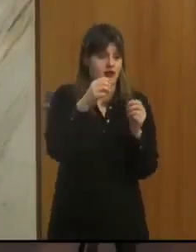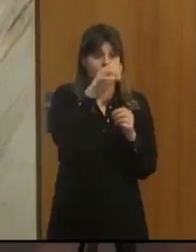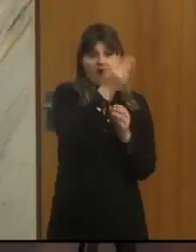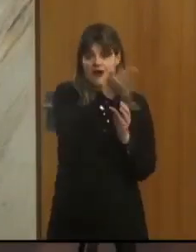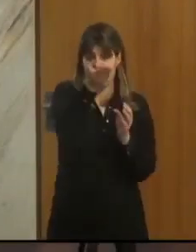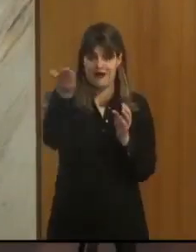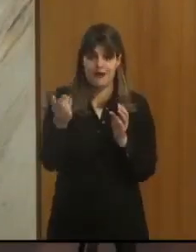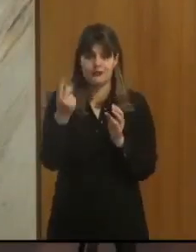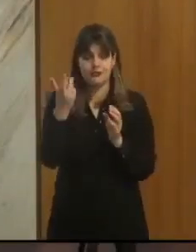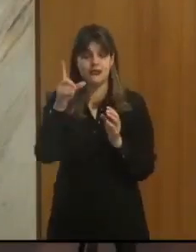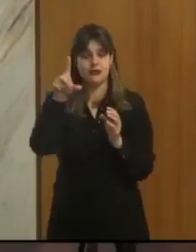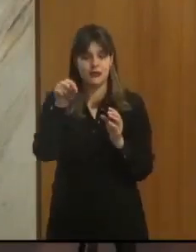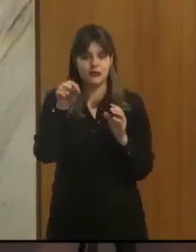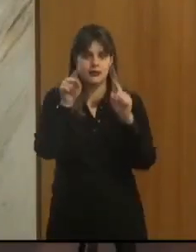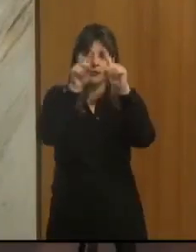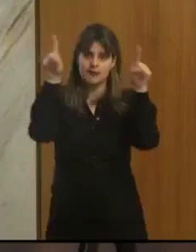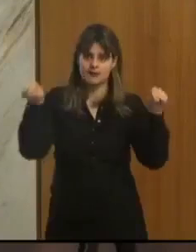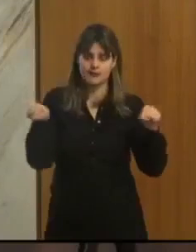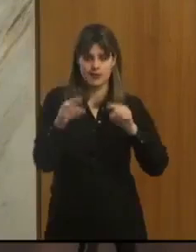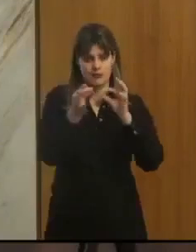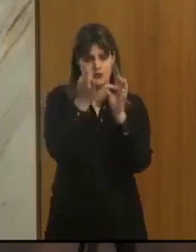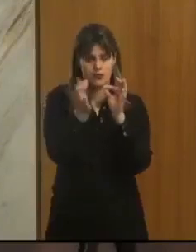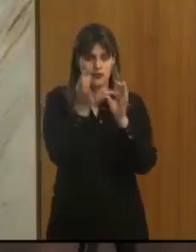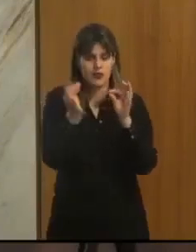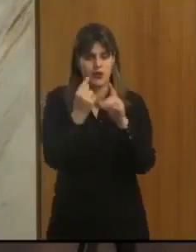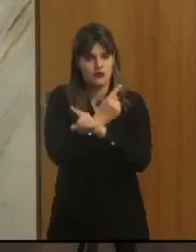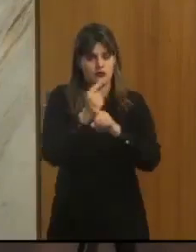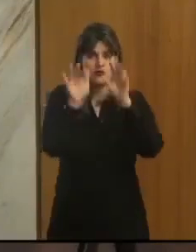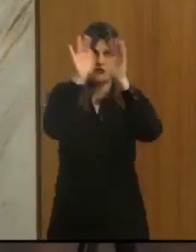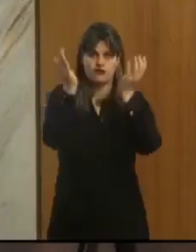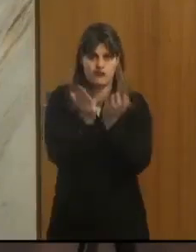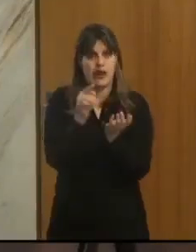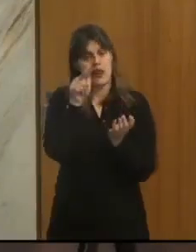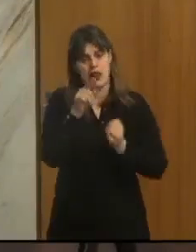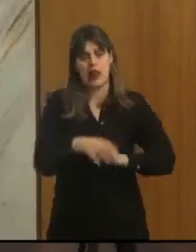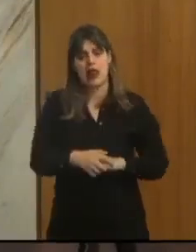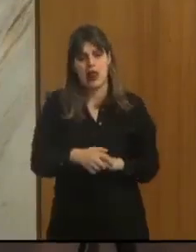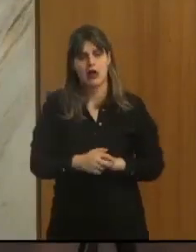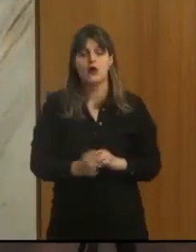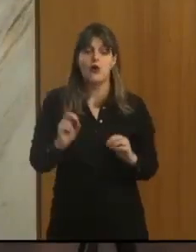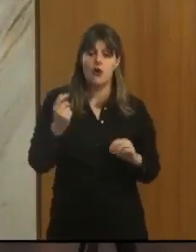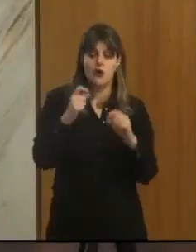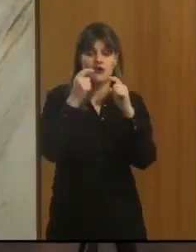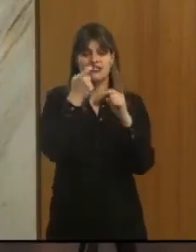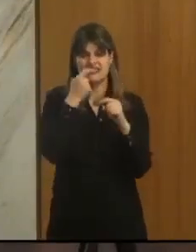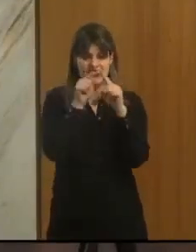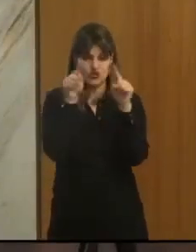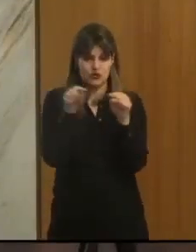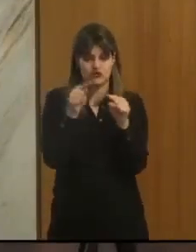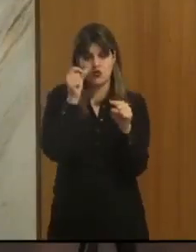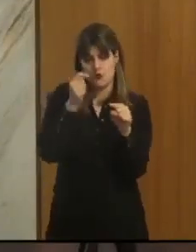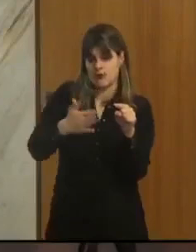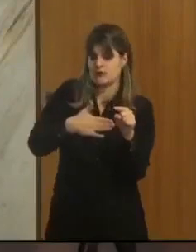das tapeçarias onde ele mandou bordar a esfera. Ou dos azulejos que ele tanto gostava e